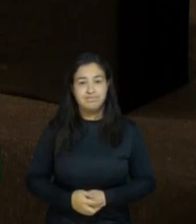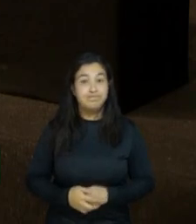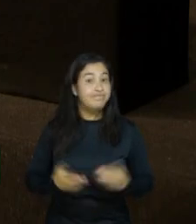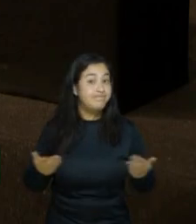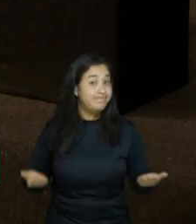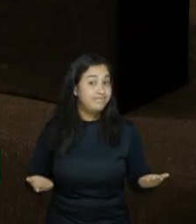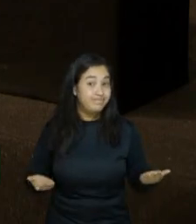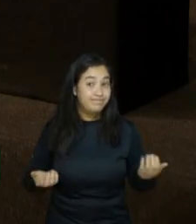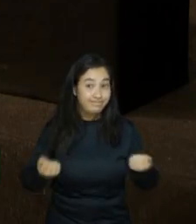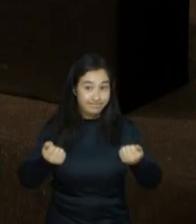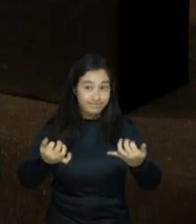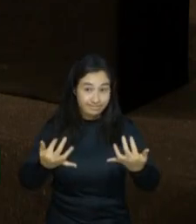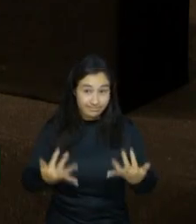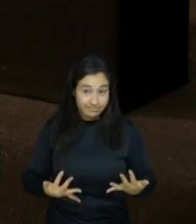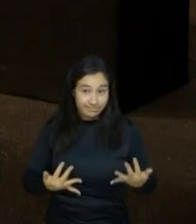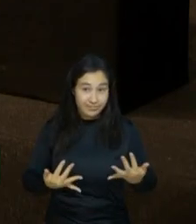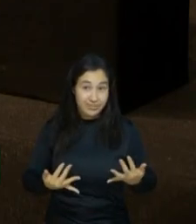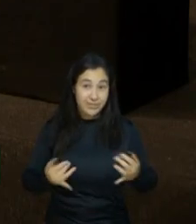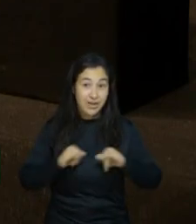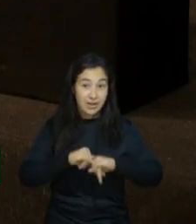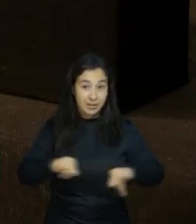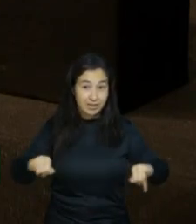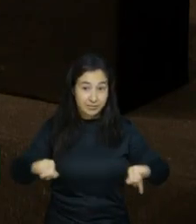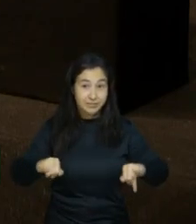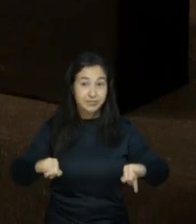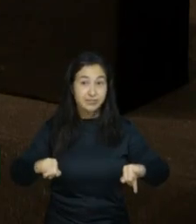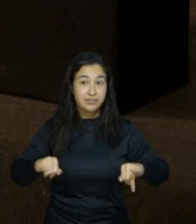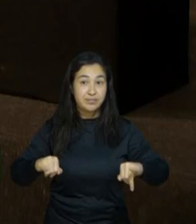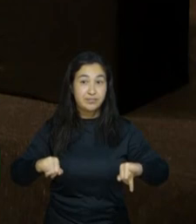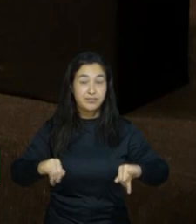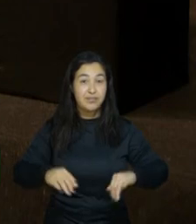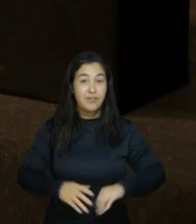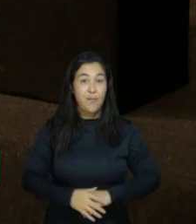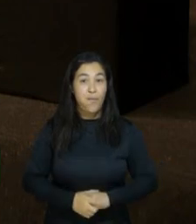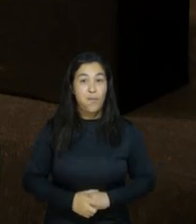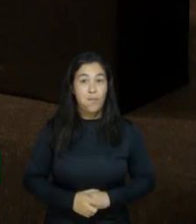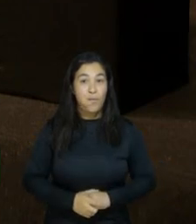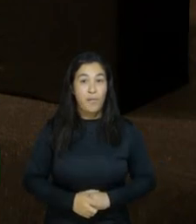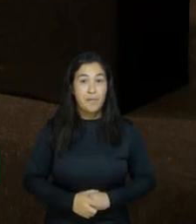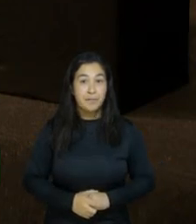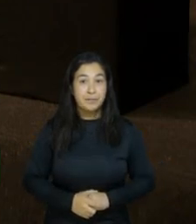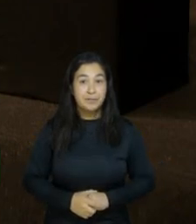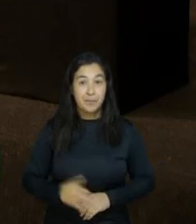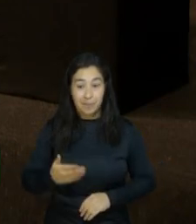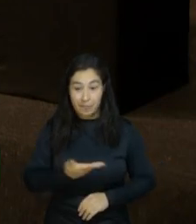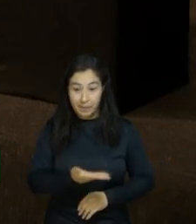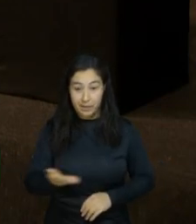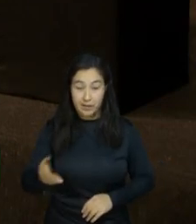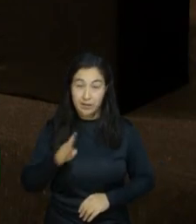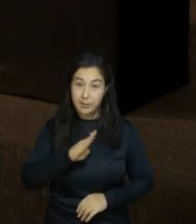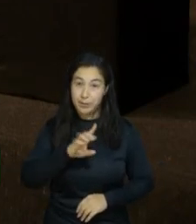eu falo isso para dizer de que toda esta grande região de Blumenau